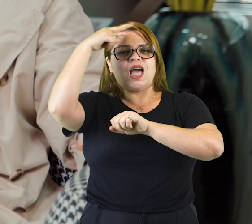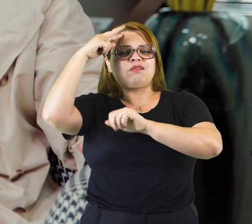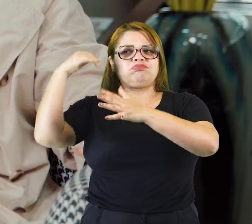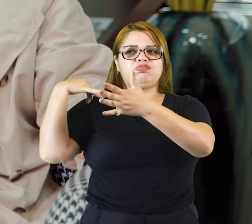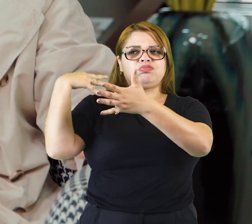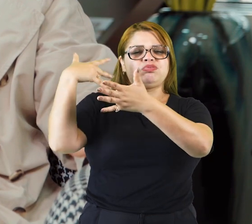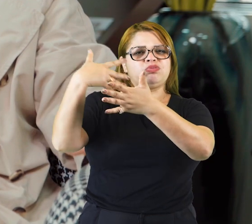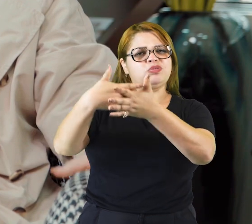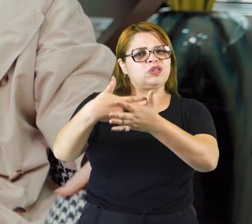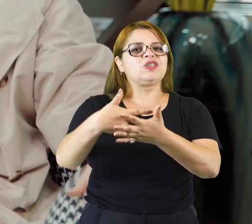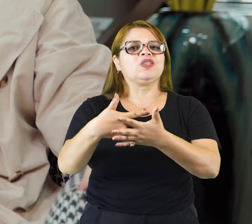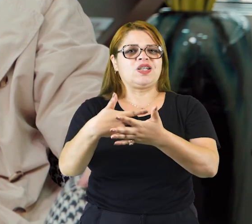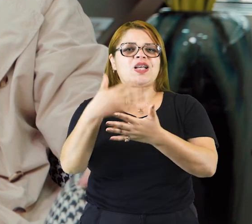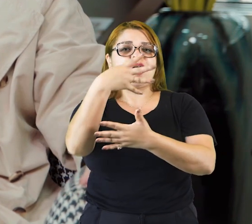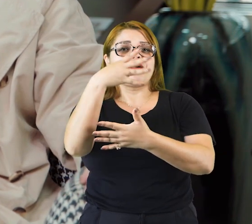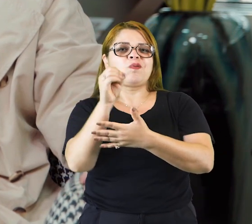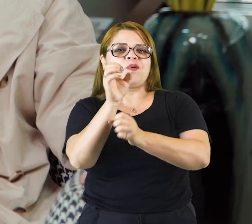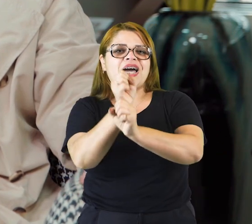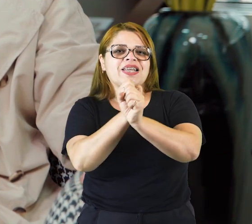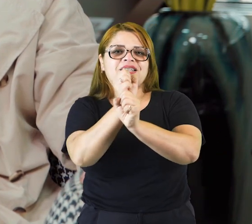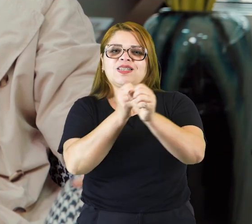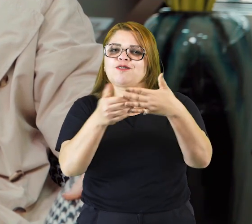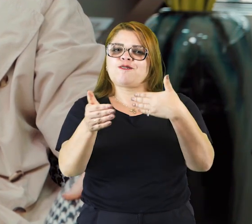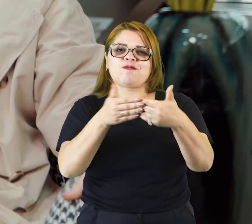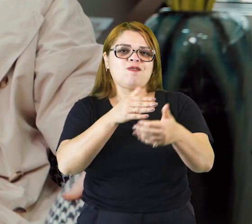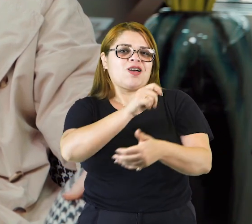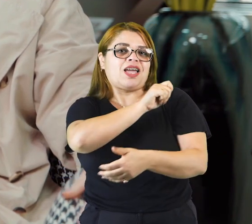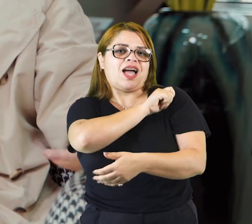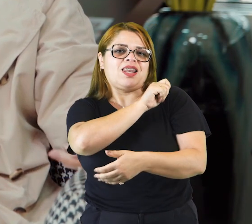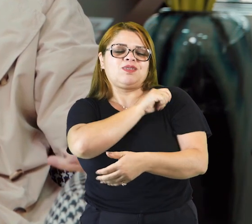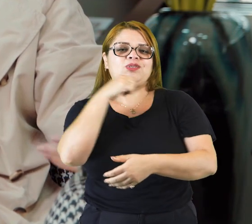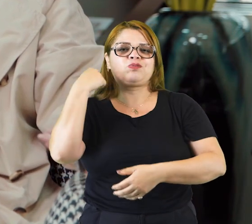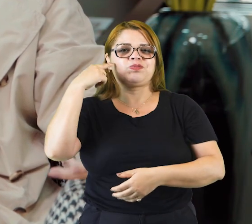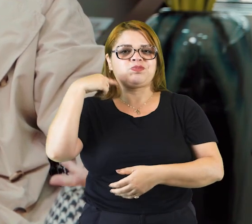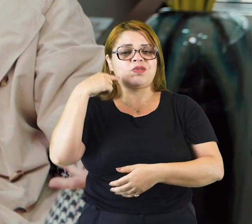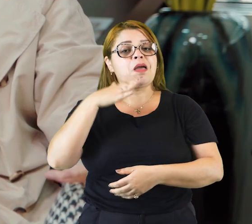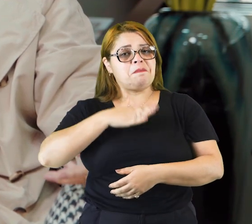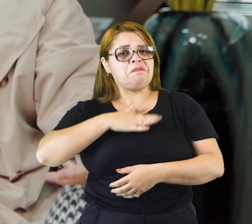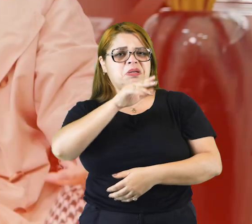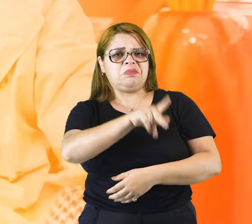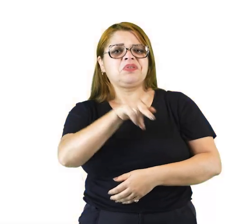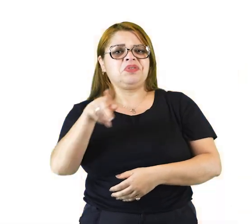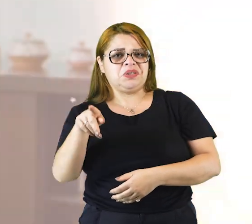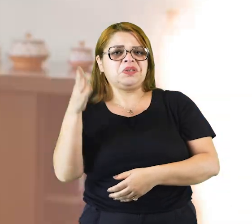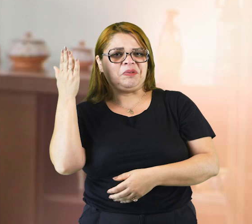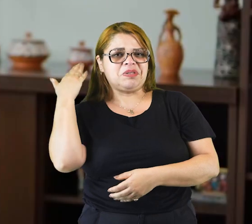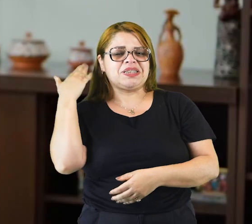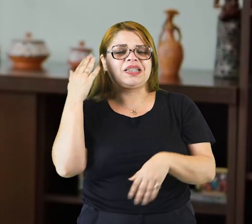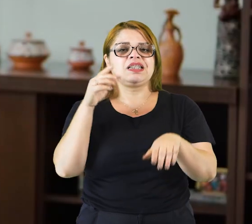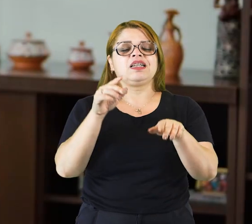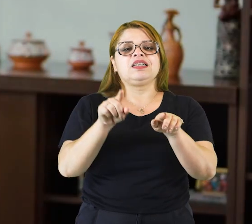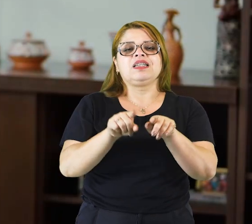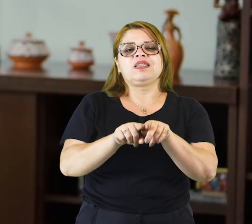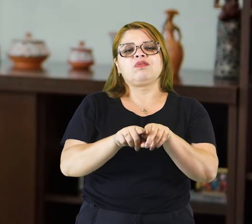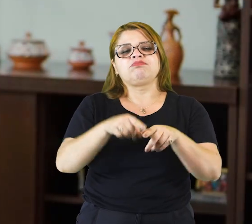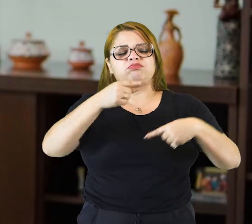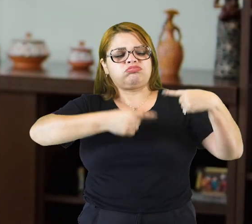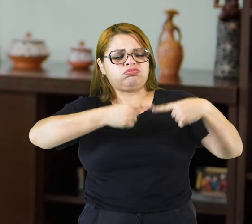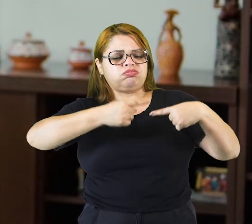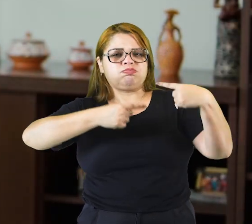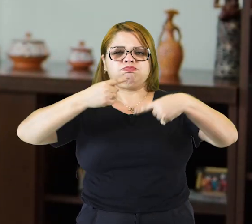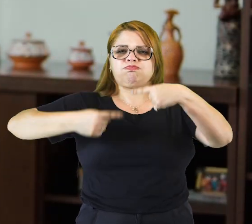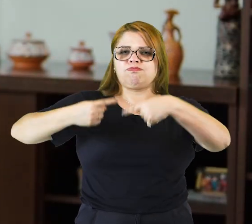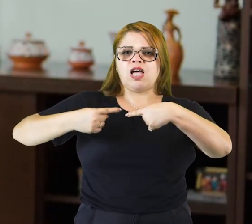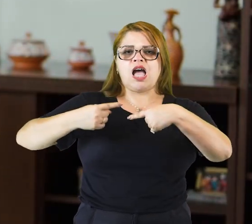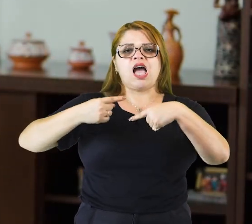dos últimos, pelo menos dos últimos 40 anos, de qualquer estudante de Direito. Ela foi ainda minha professora. Cada discussão, cada debate,